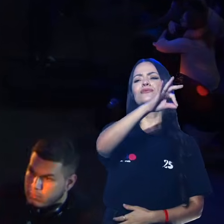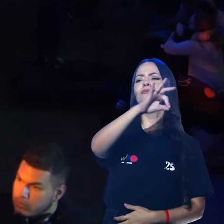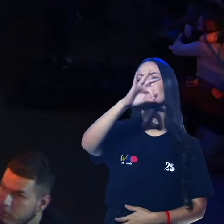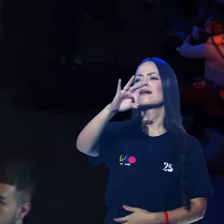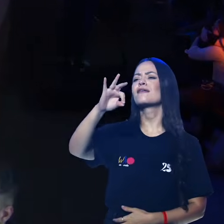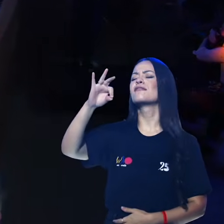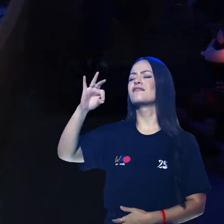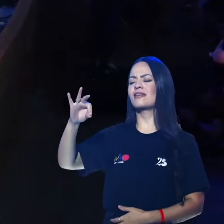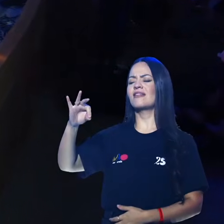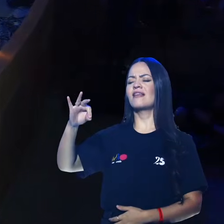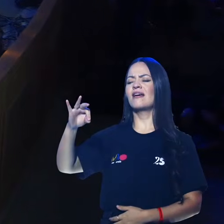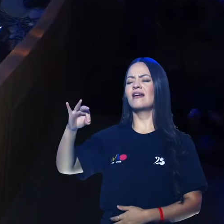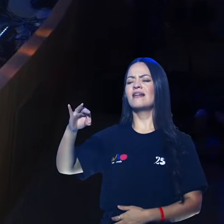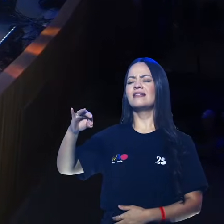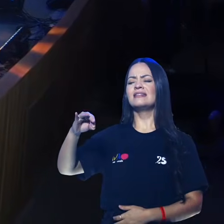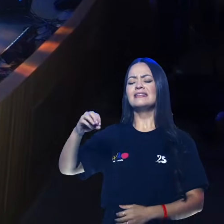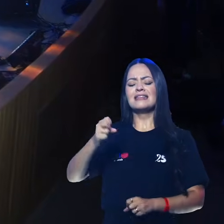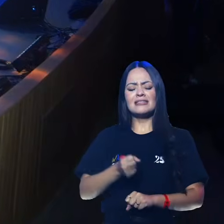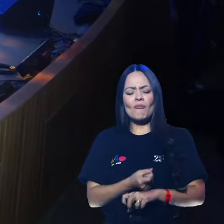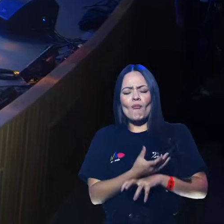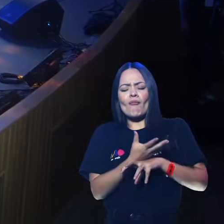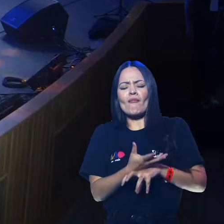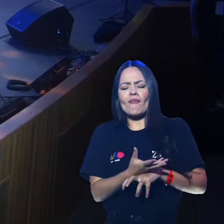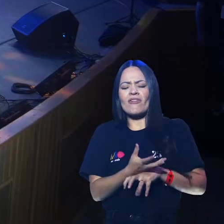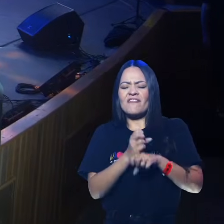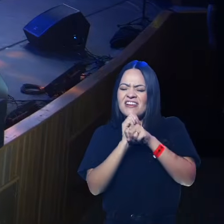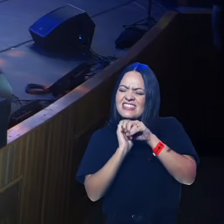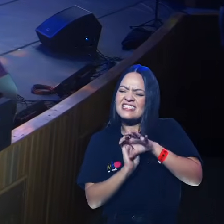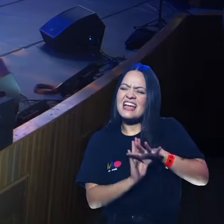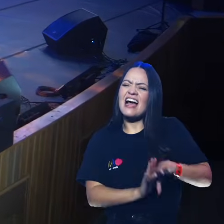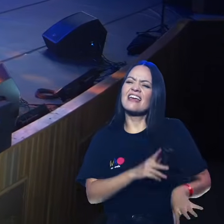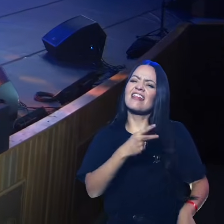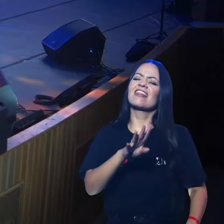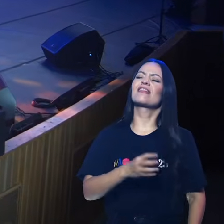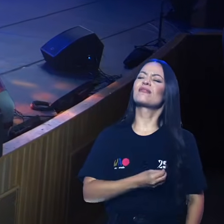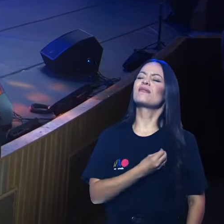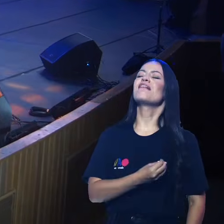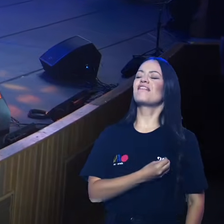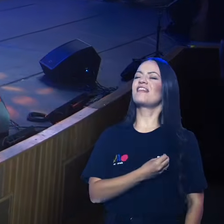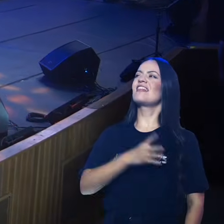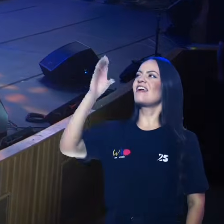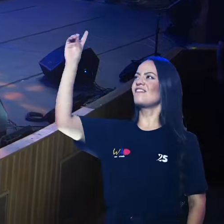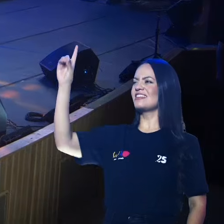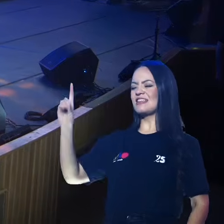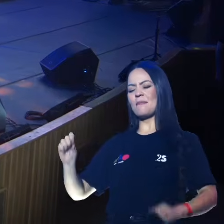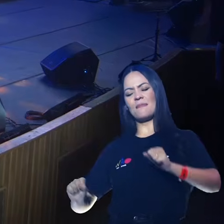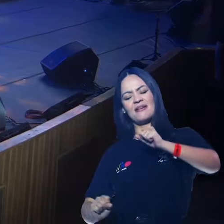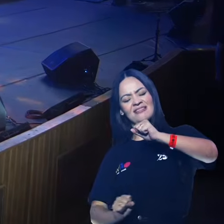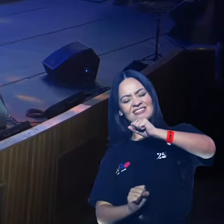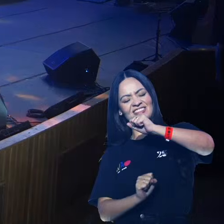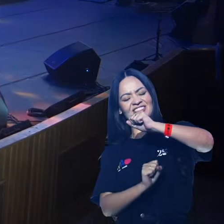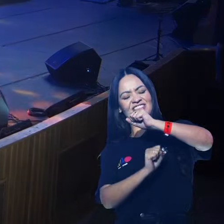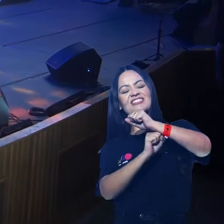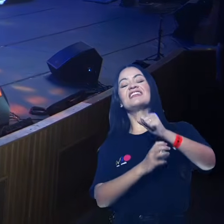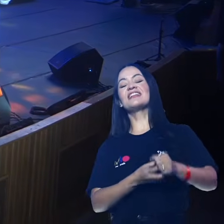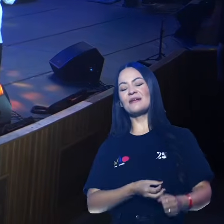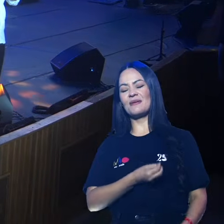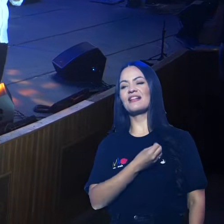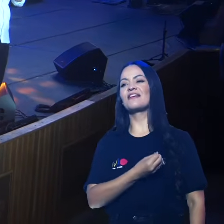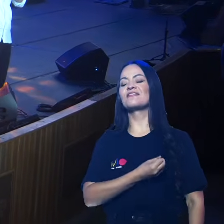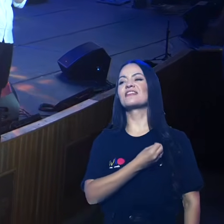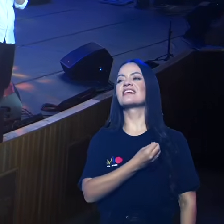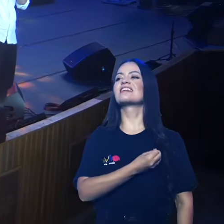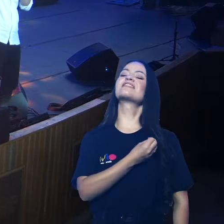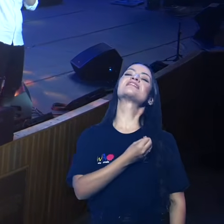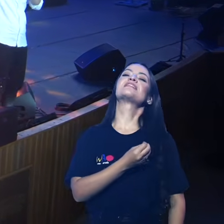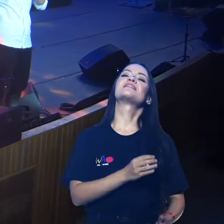sair hoje da tua vida. Por isso, se tem alguém aqui que veio à frente ou está no lugar e está